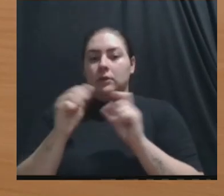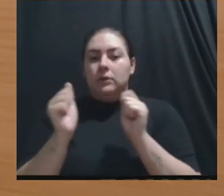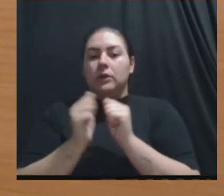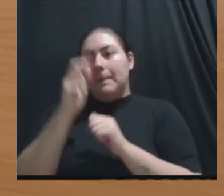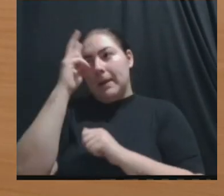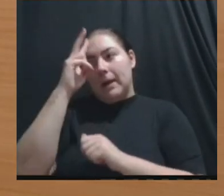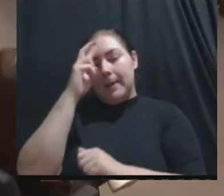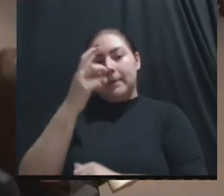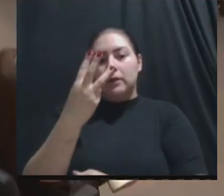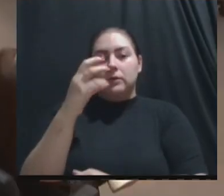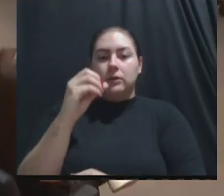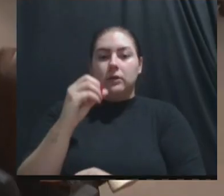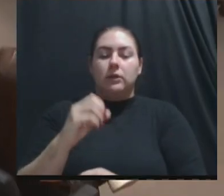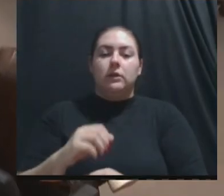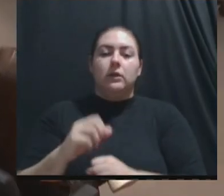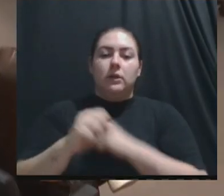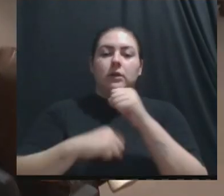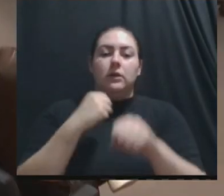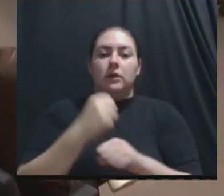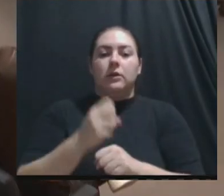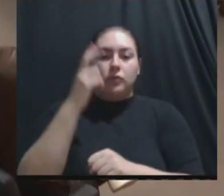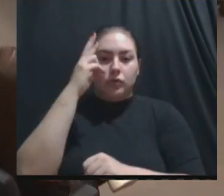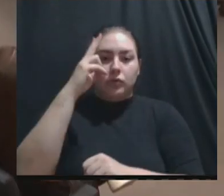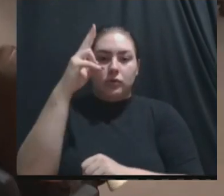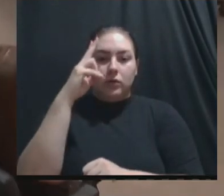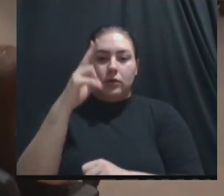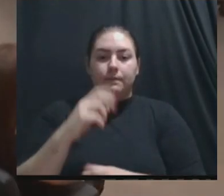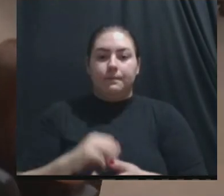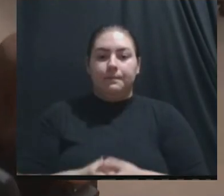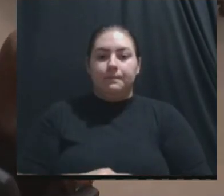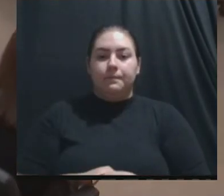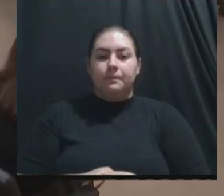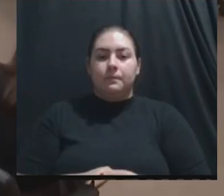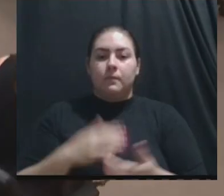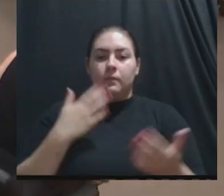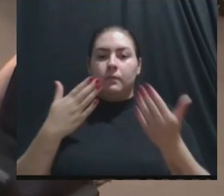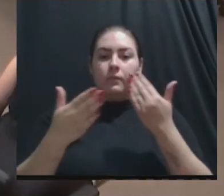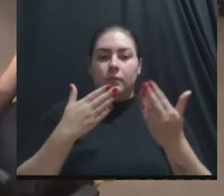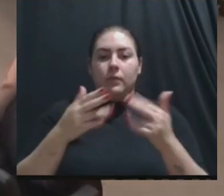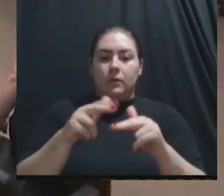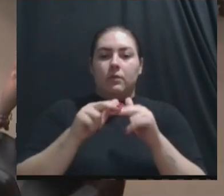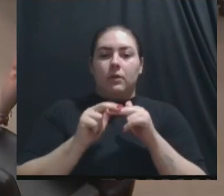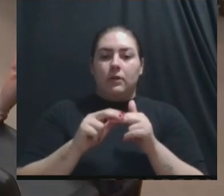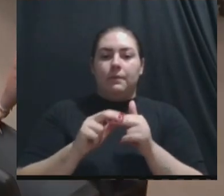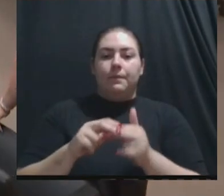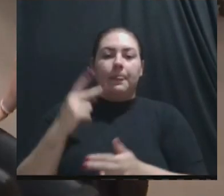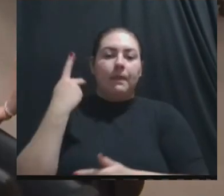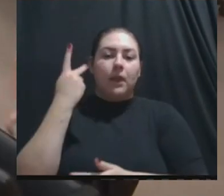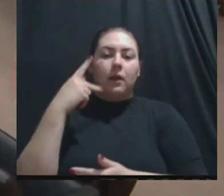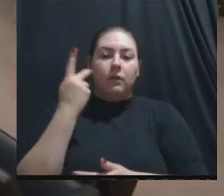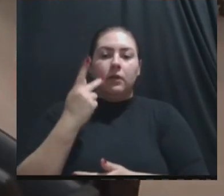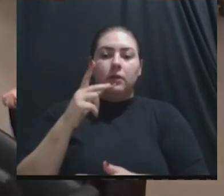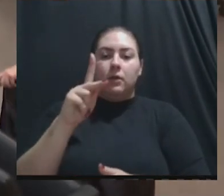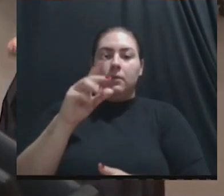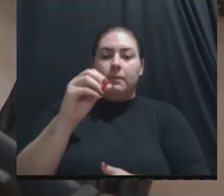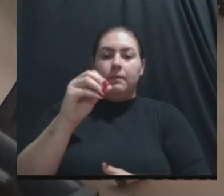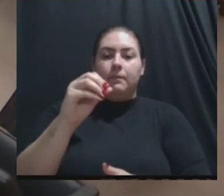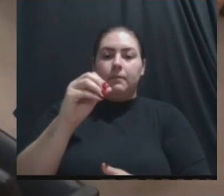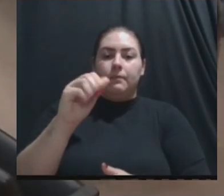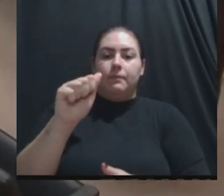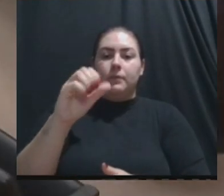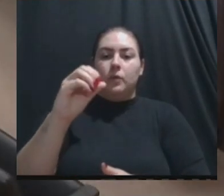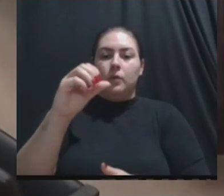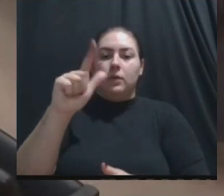essa história. O debate promovido pela vereadora Paola Miguel trouxe para o plenário representantes do Movimento